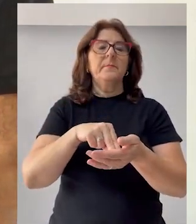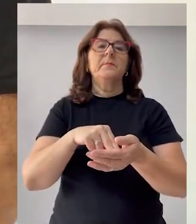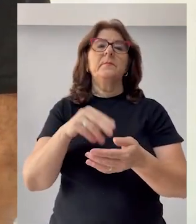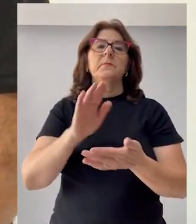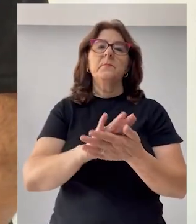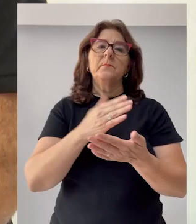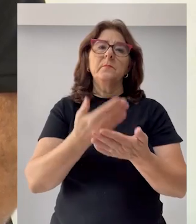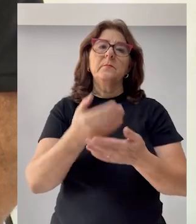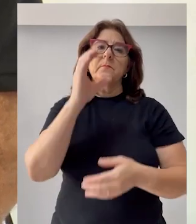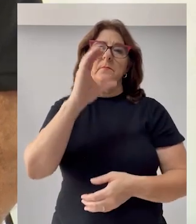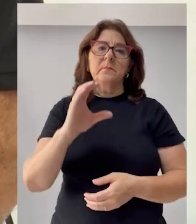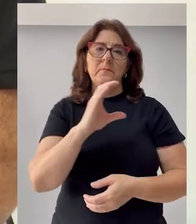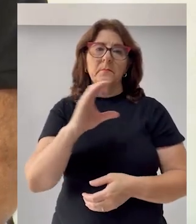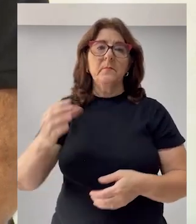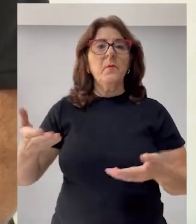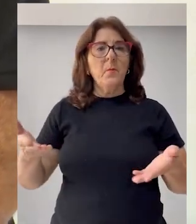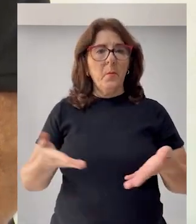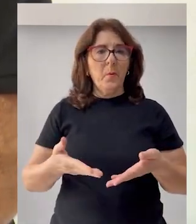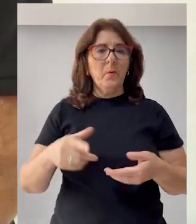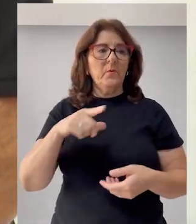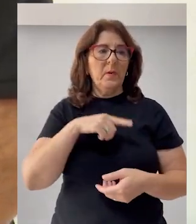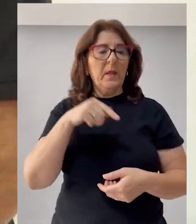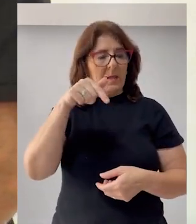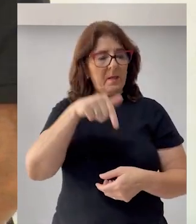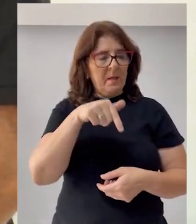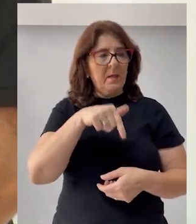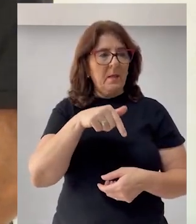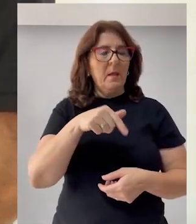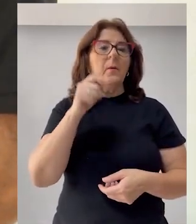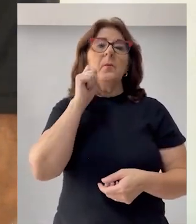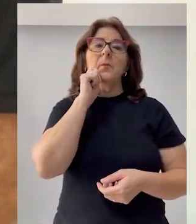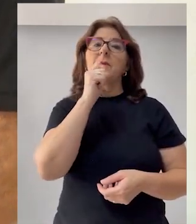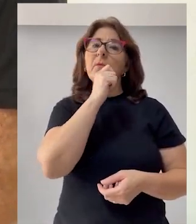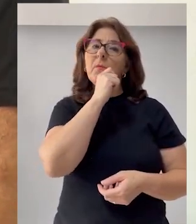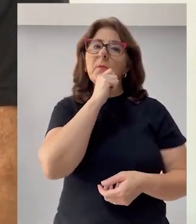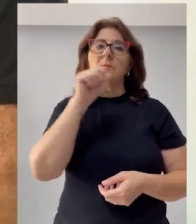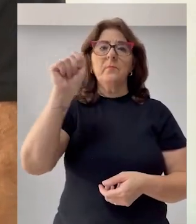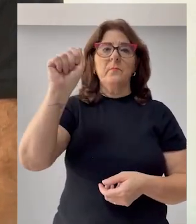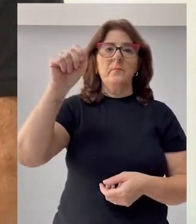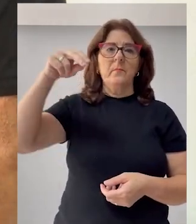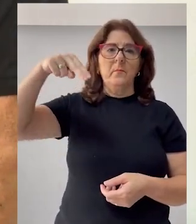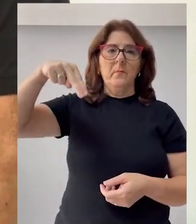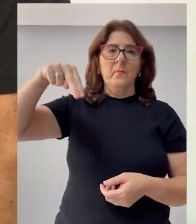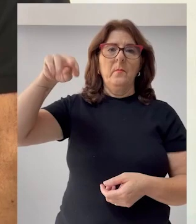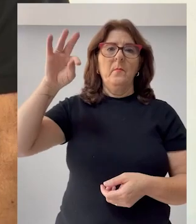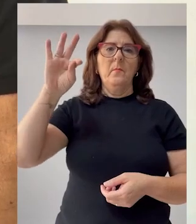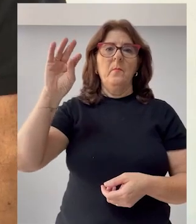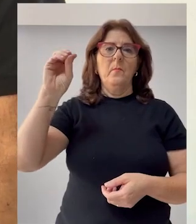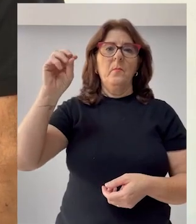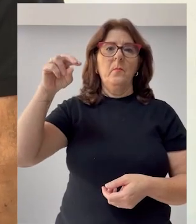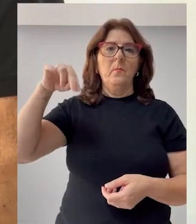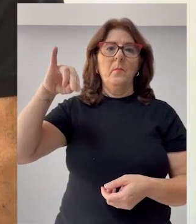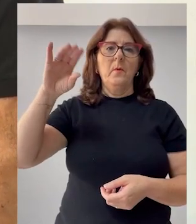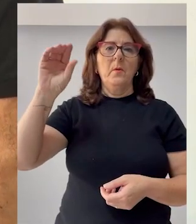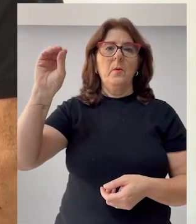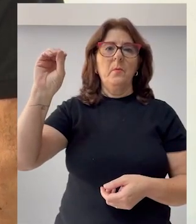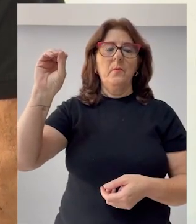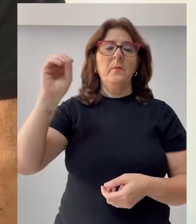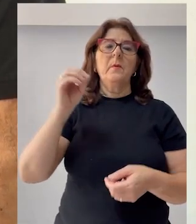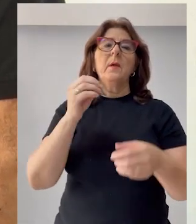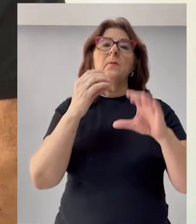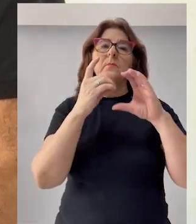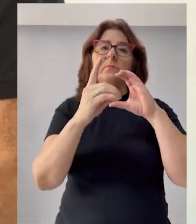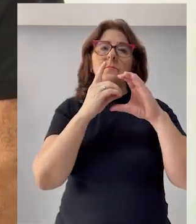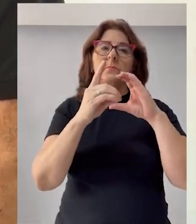estou aqui hoje com o Antônio Nilson Viana, que é o coordenador regional dos intérpretes católicos do Regional Sul 2.